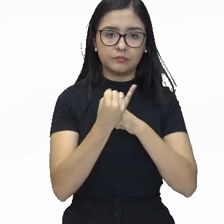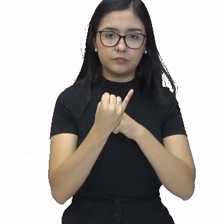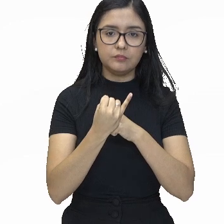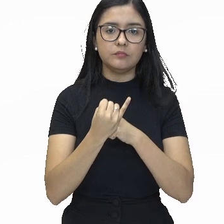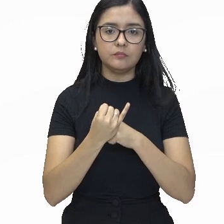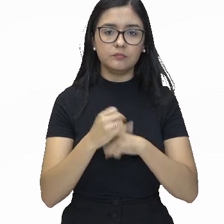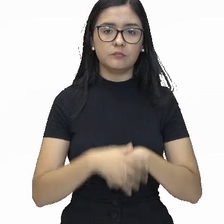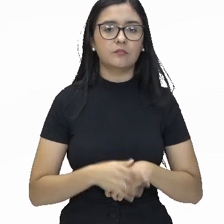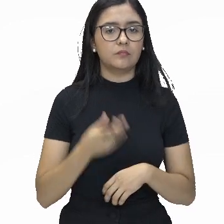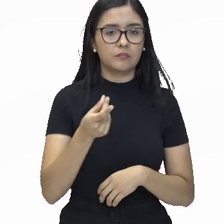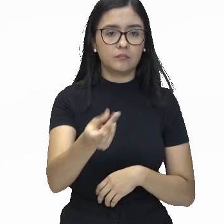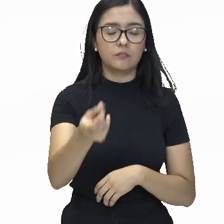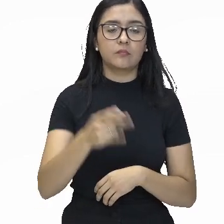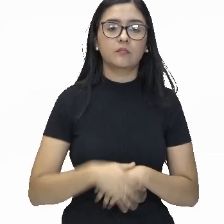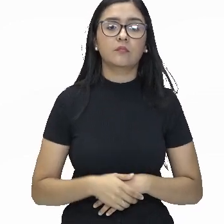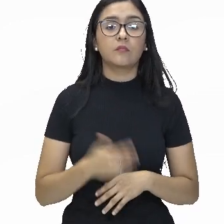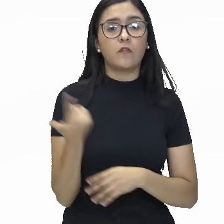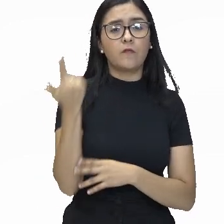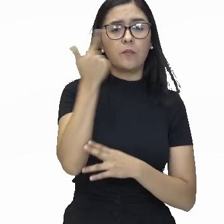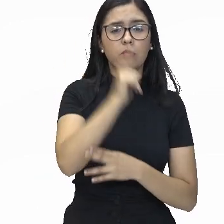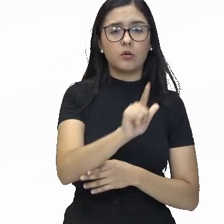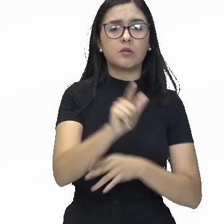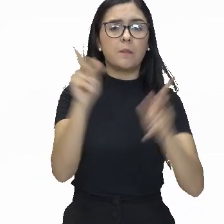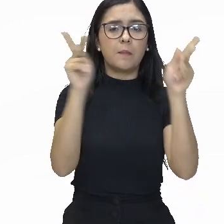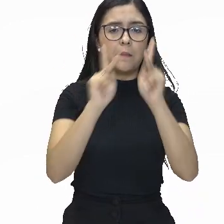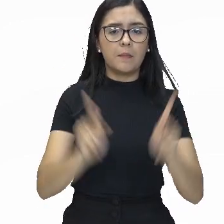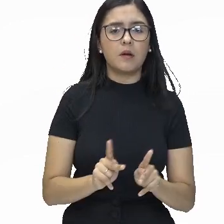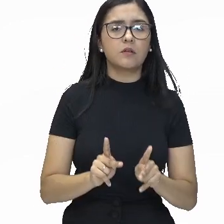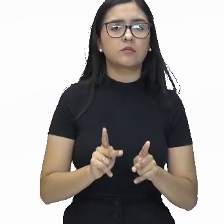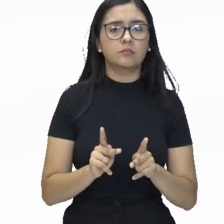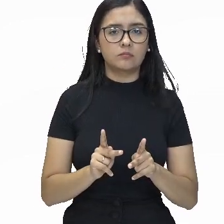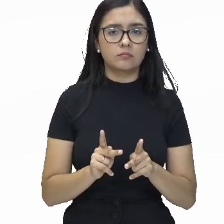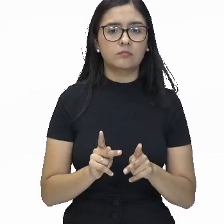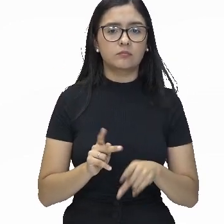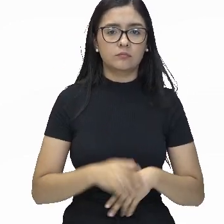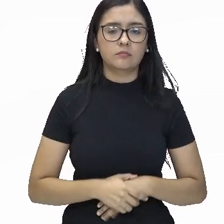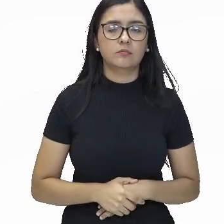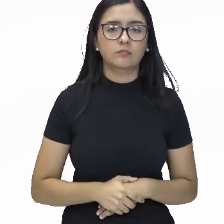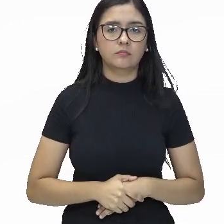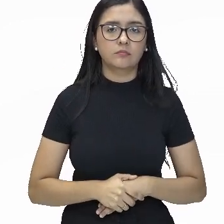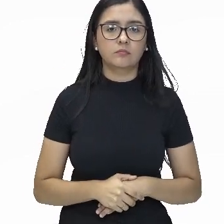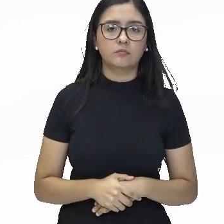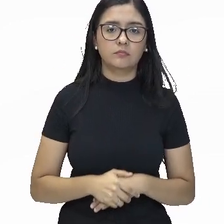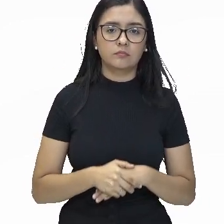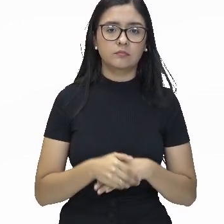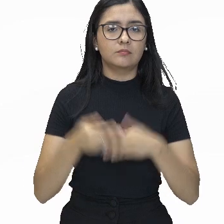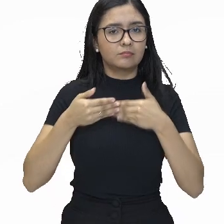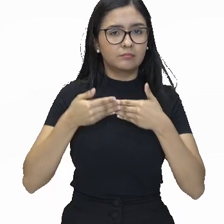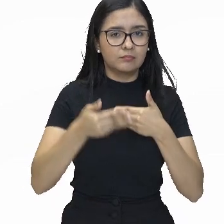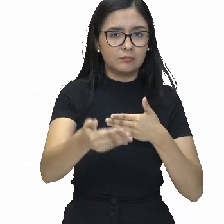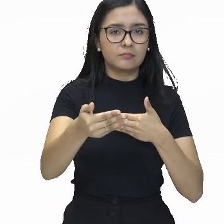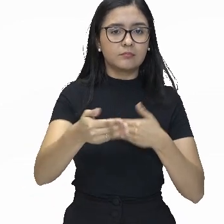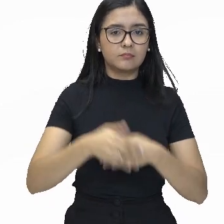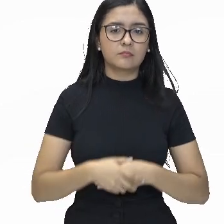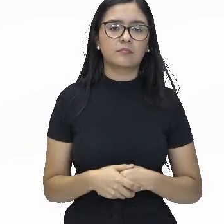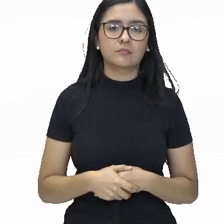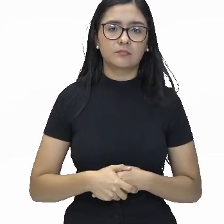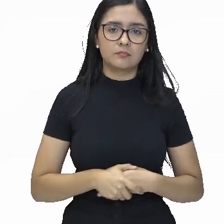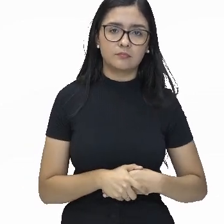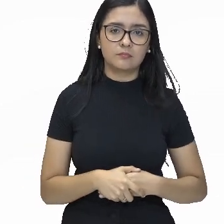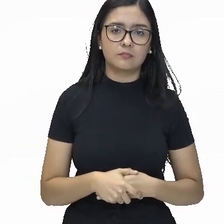Então, eu vou dizer, vamos conquistar uma paz que dure. Então, que, aí